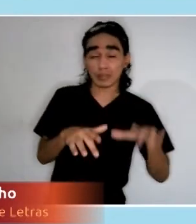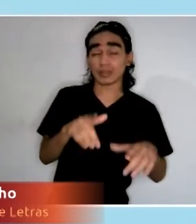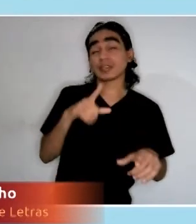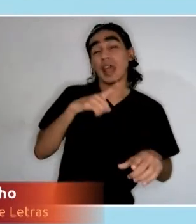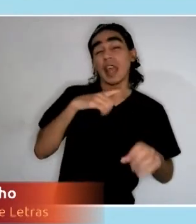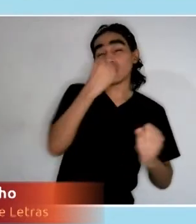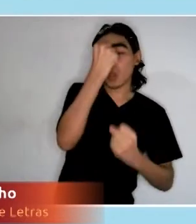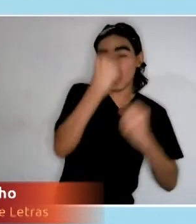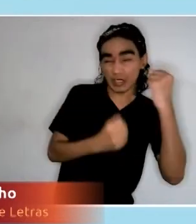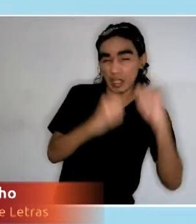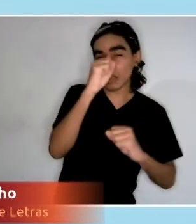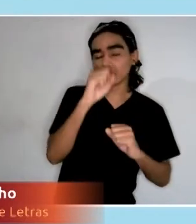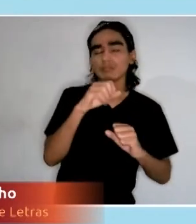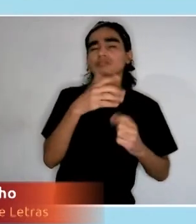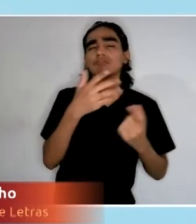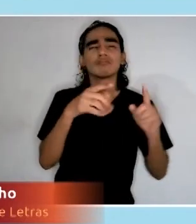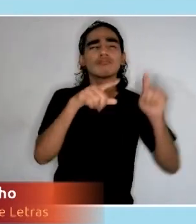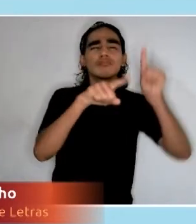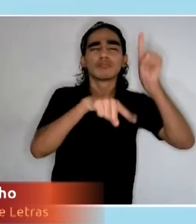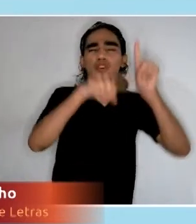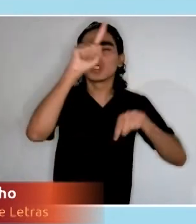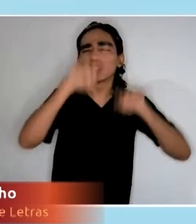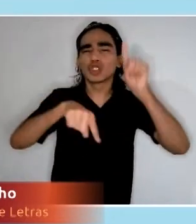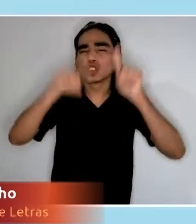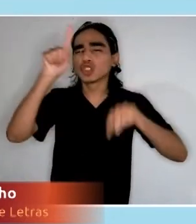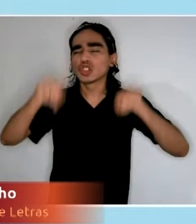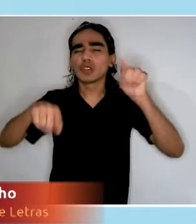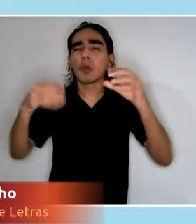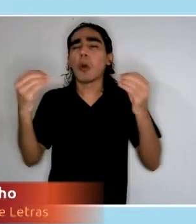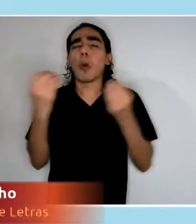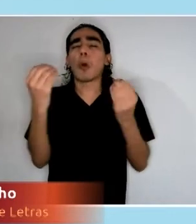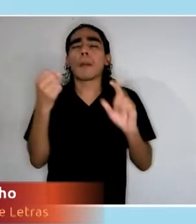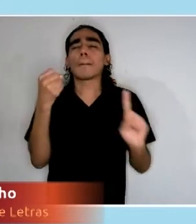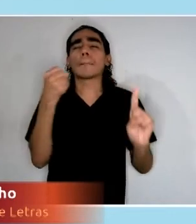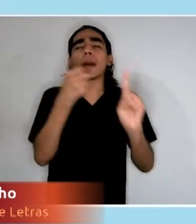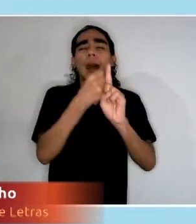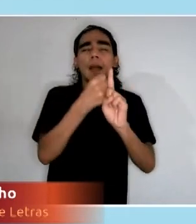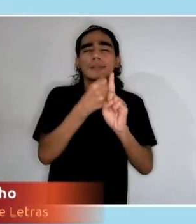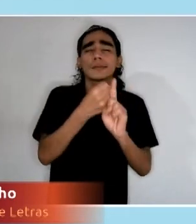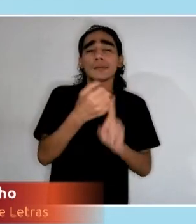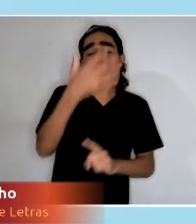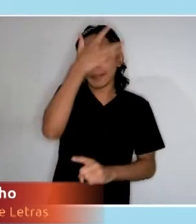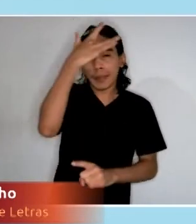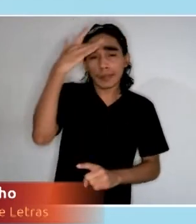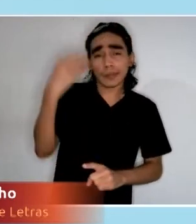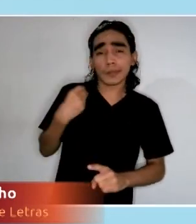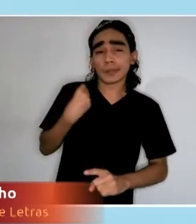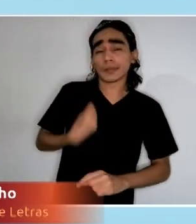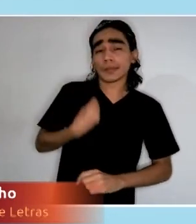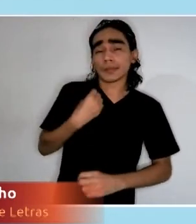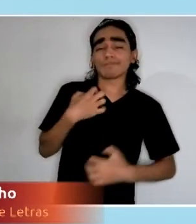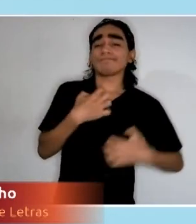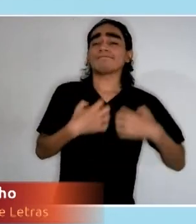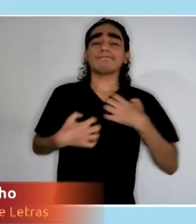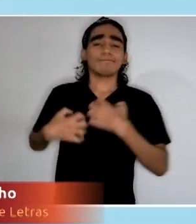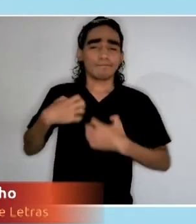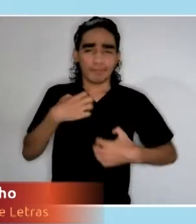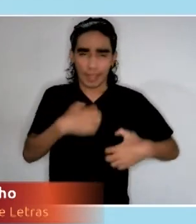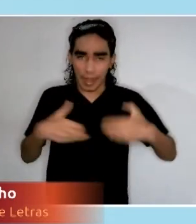forma que esses diferentes níveis, eles impactam, né, na vida das pessoas que sofrem de insegurança alimentar.